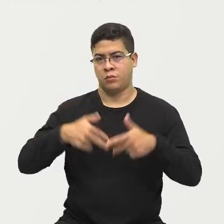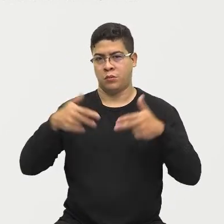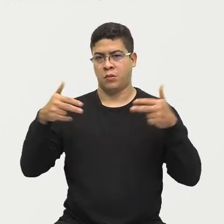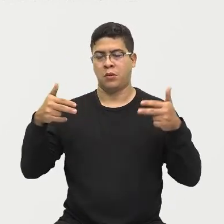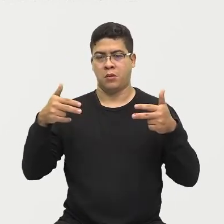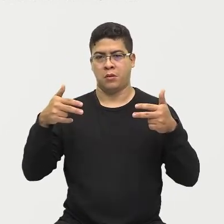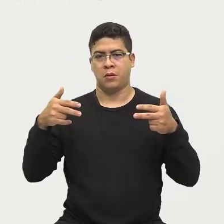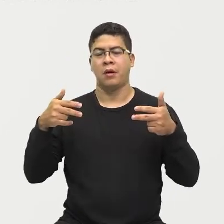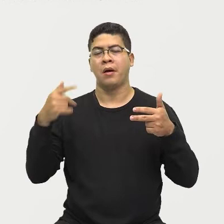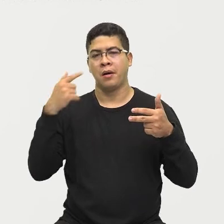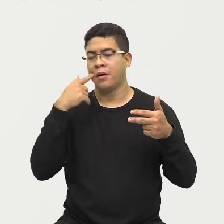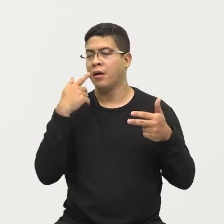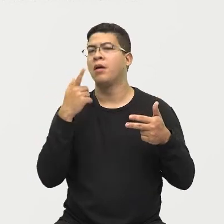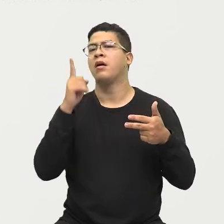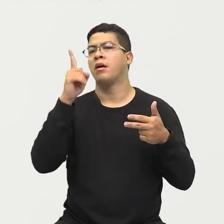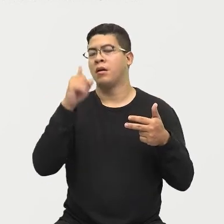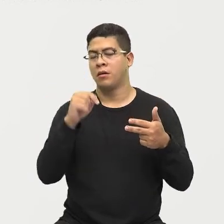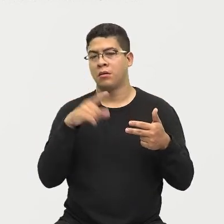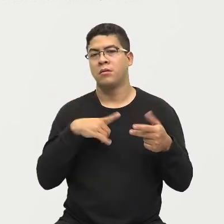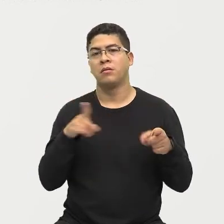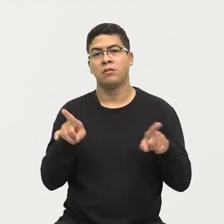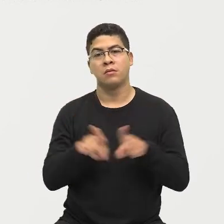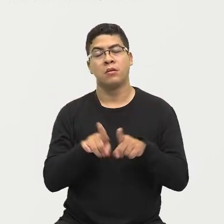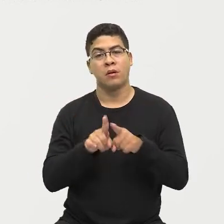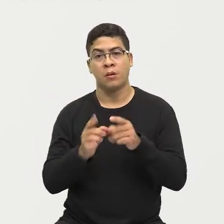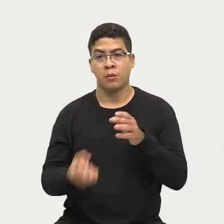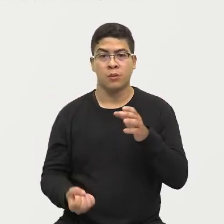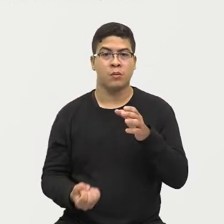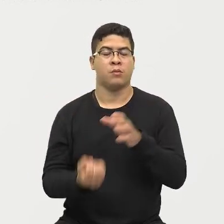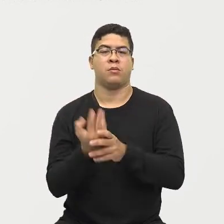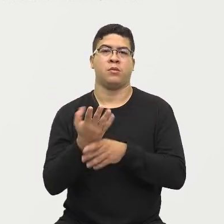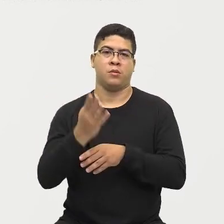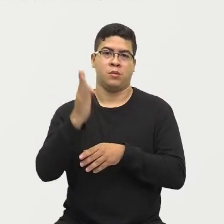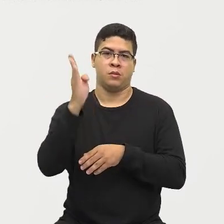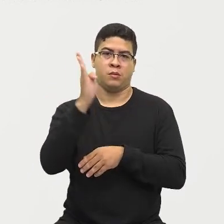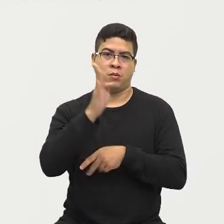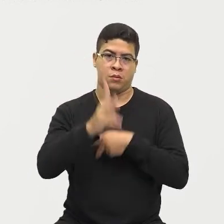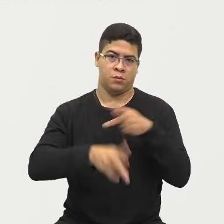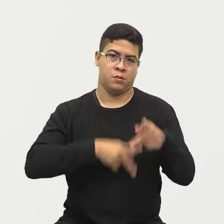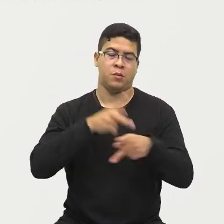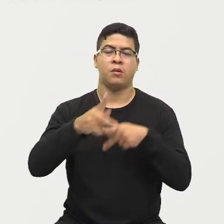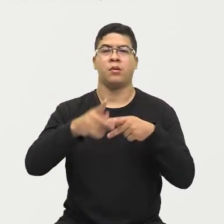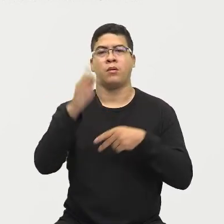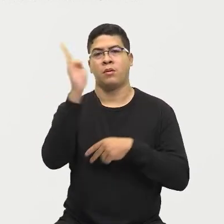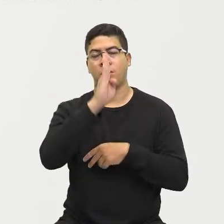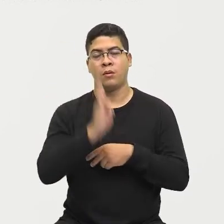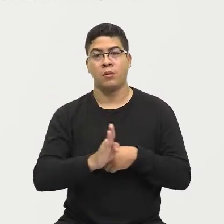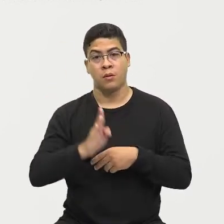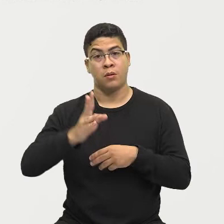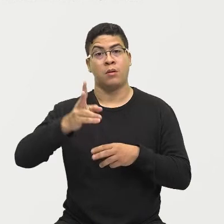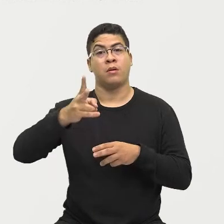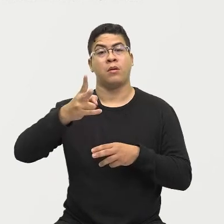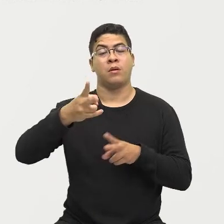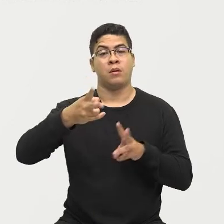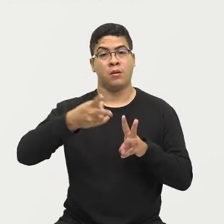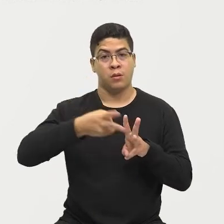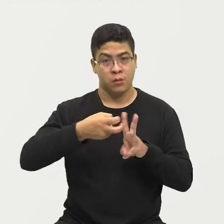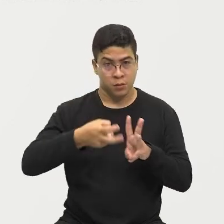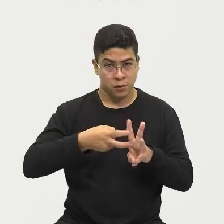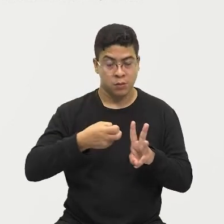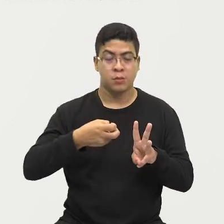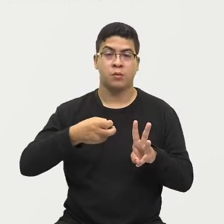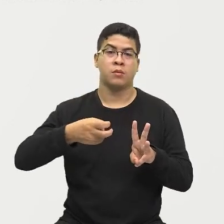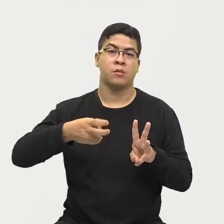Acabei de falar. Que deram origem ao povo brasileiro. Índio, negro e europeu. Por